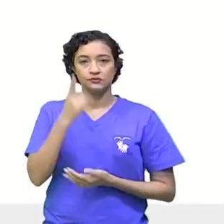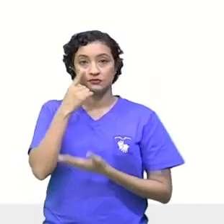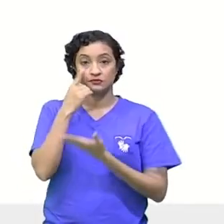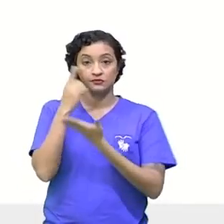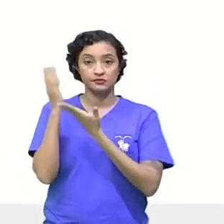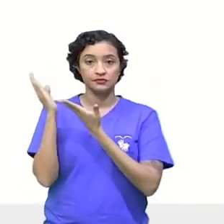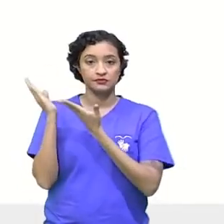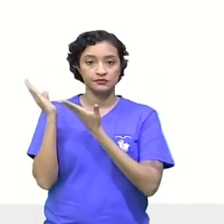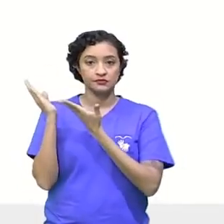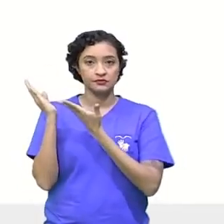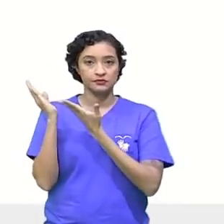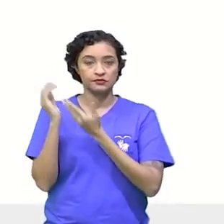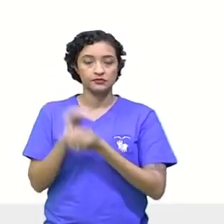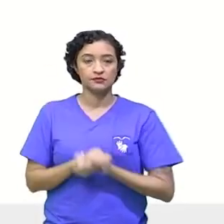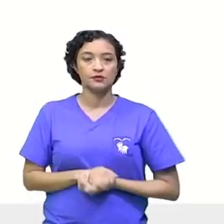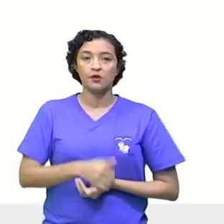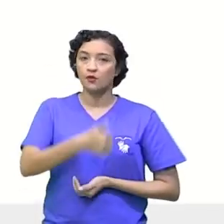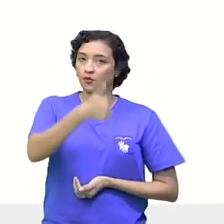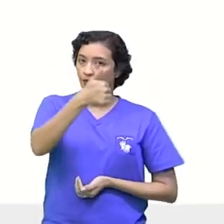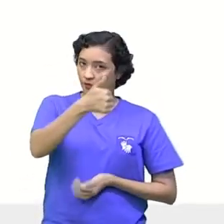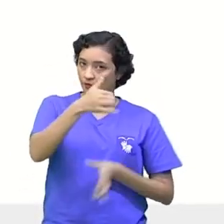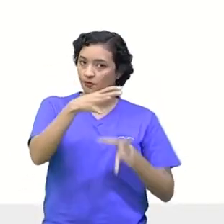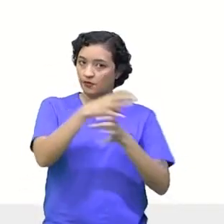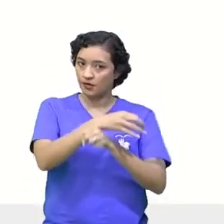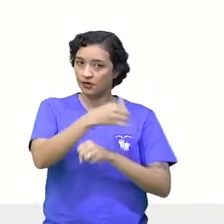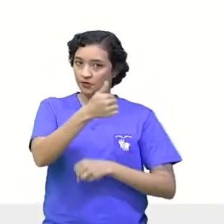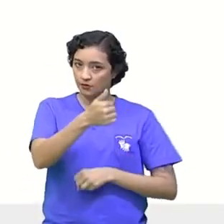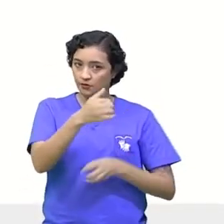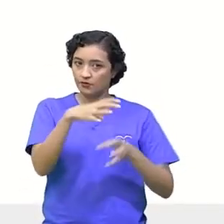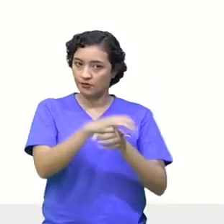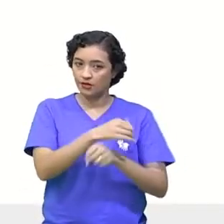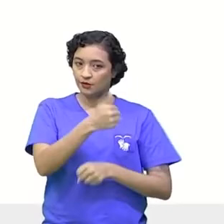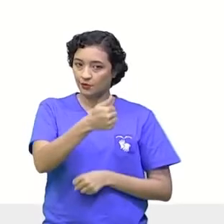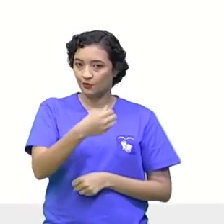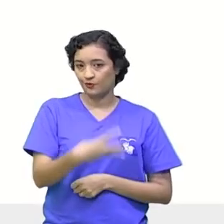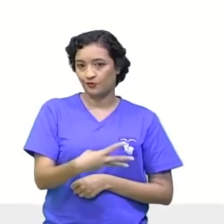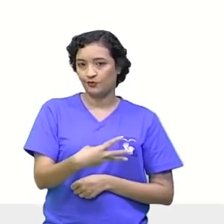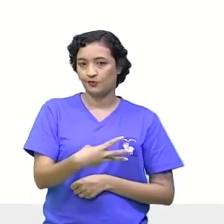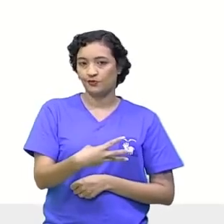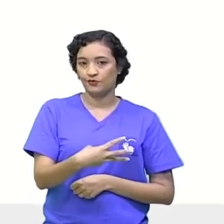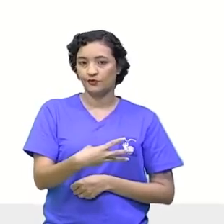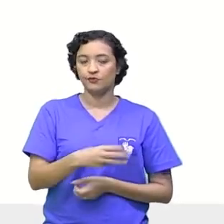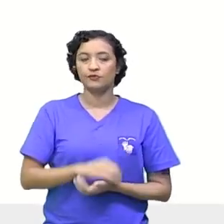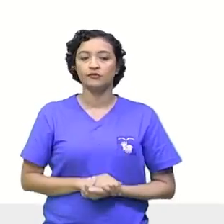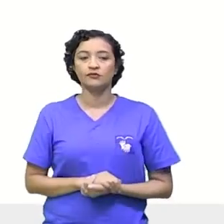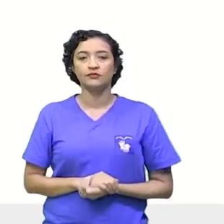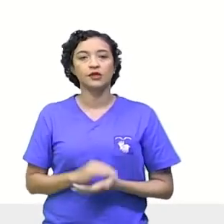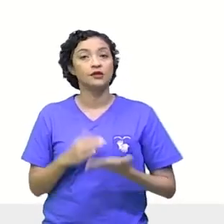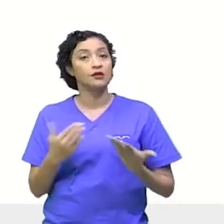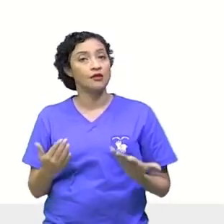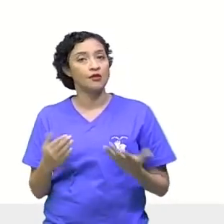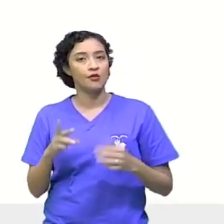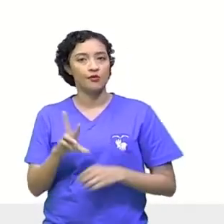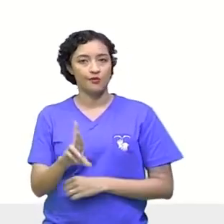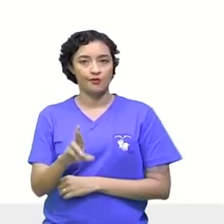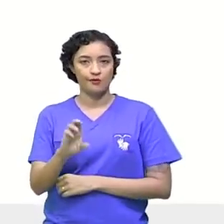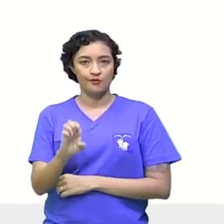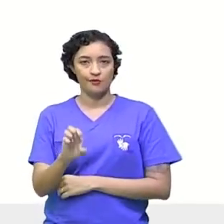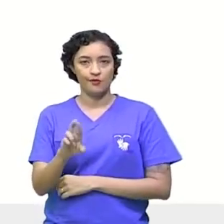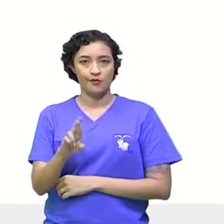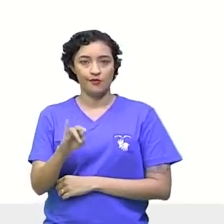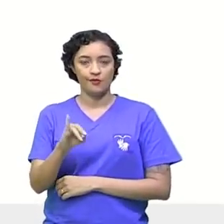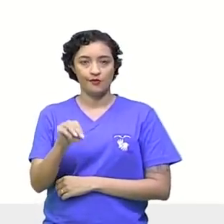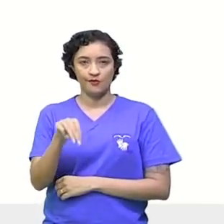mais 2, 1 mais 2, 3. Então, qual é o valor do nosso perímetro? Nosso perímetro